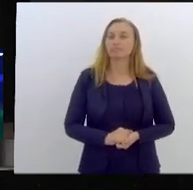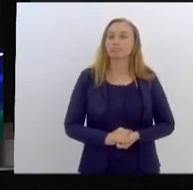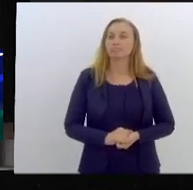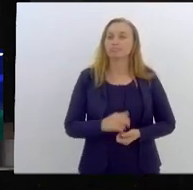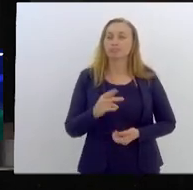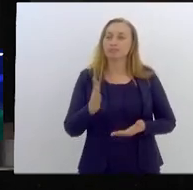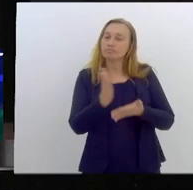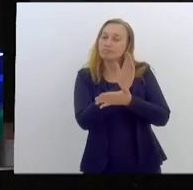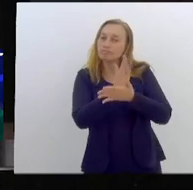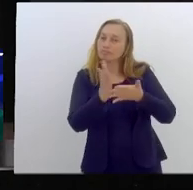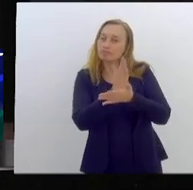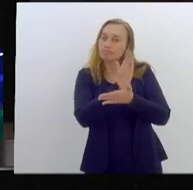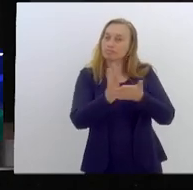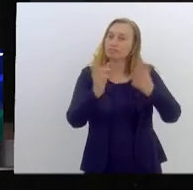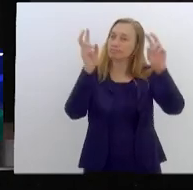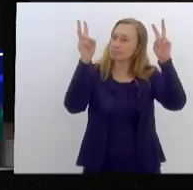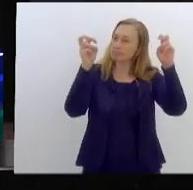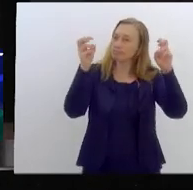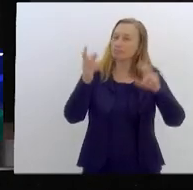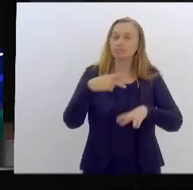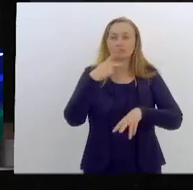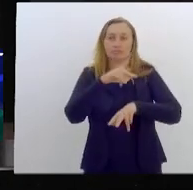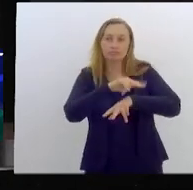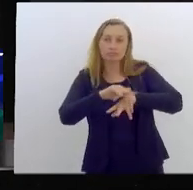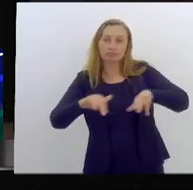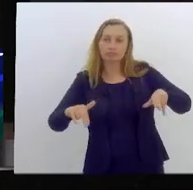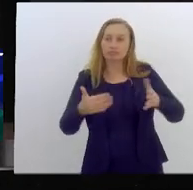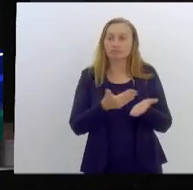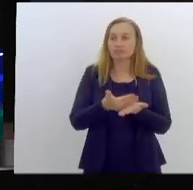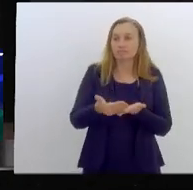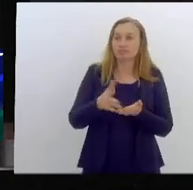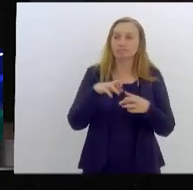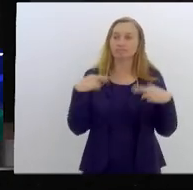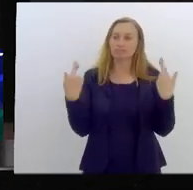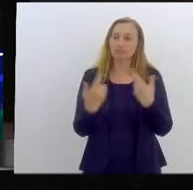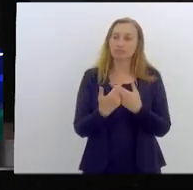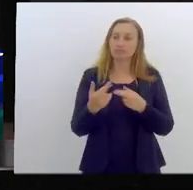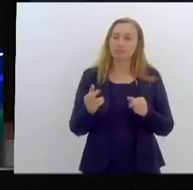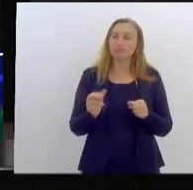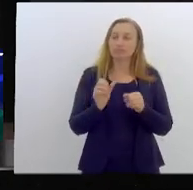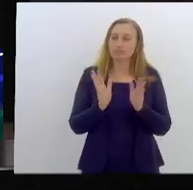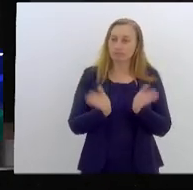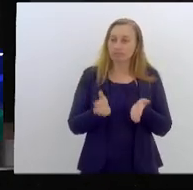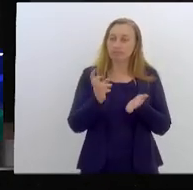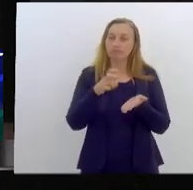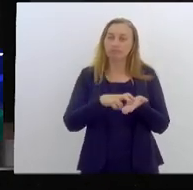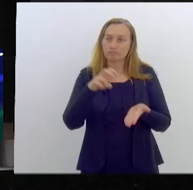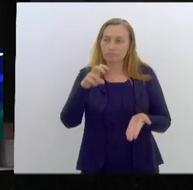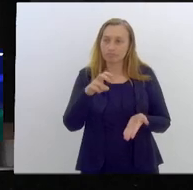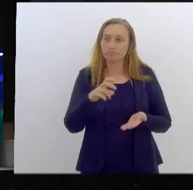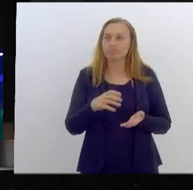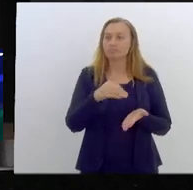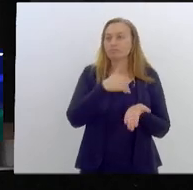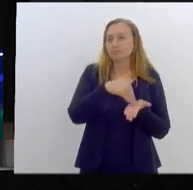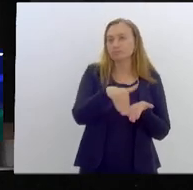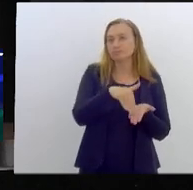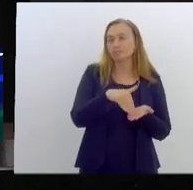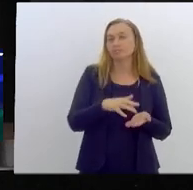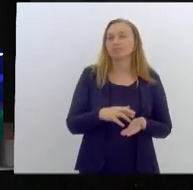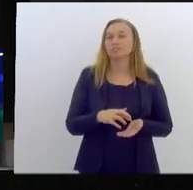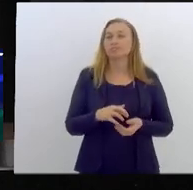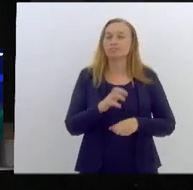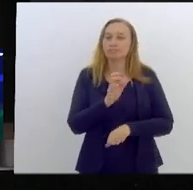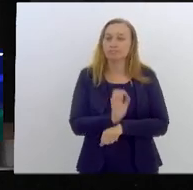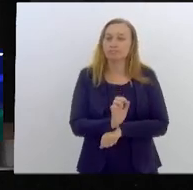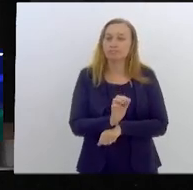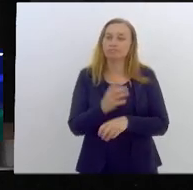alguns temas diversos, a começar pela reunião que fiz hoje pela manhã com o secretário de Estado